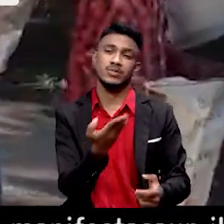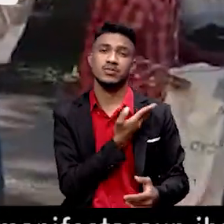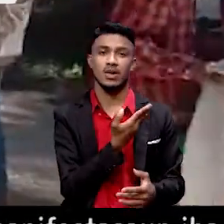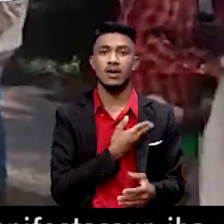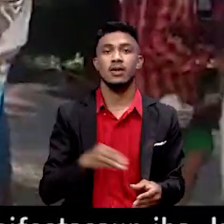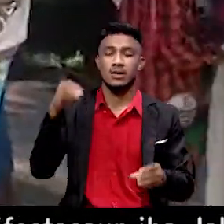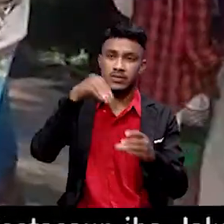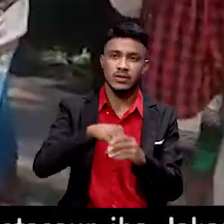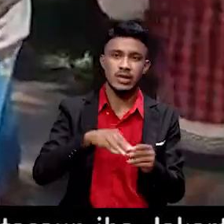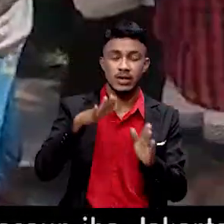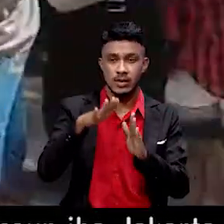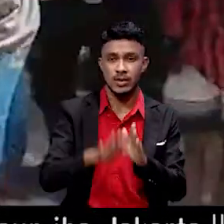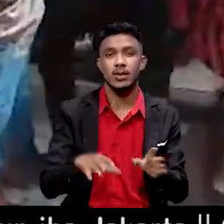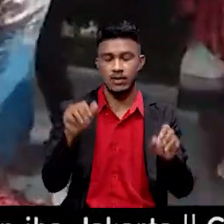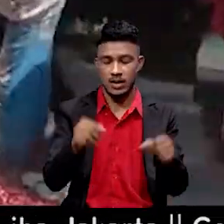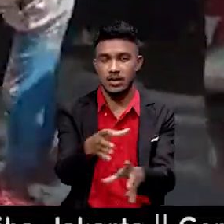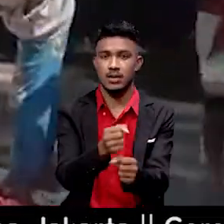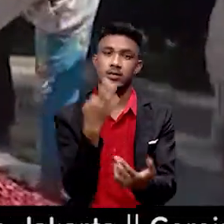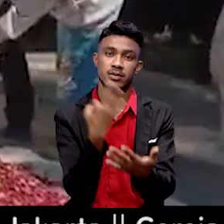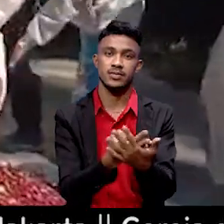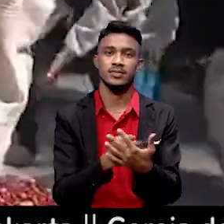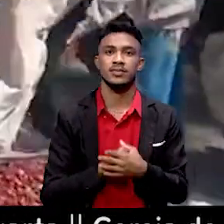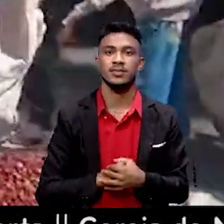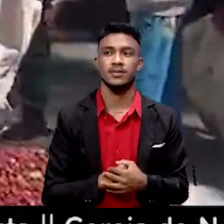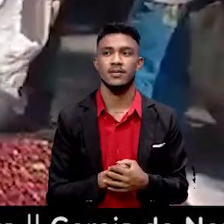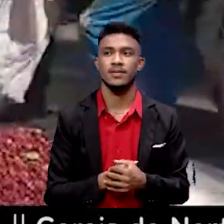com o Folling Kik, com o retorno lucro.